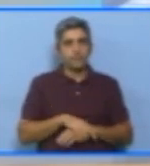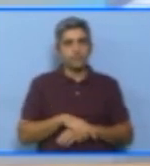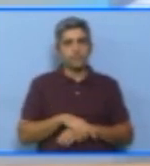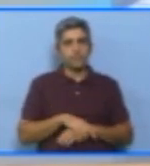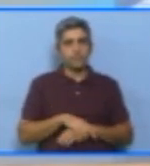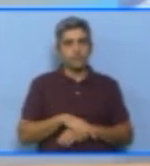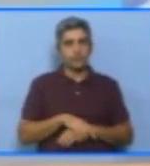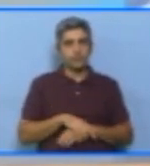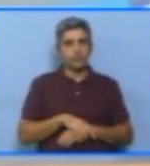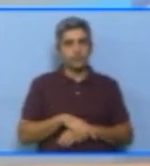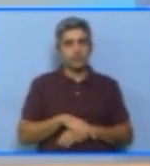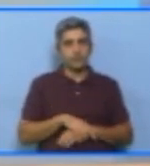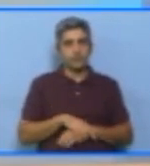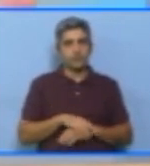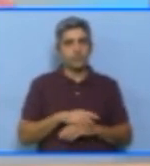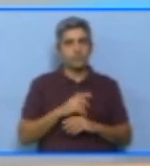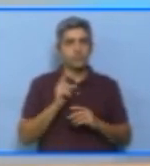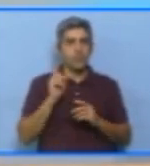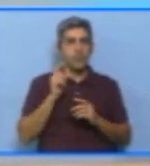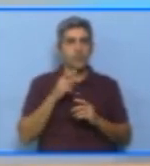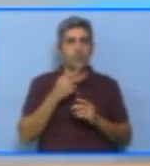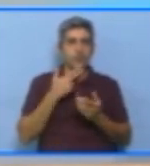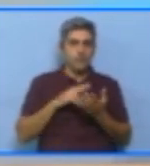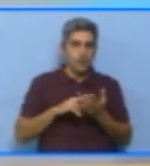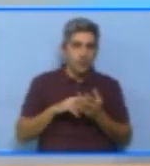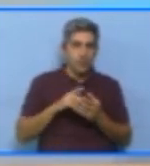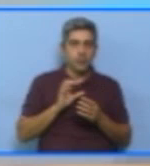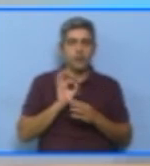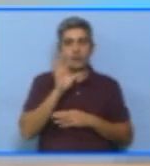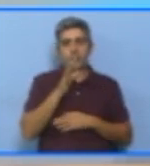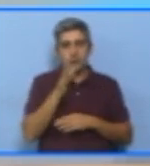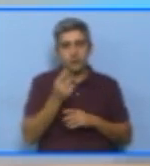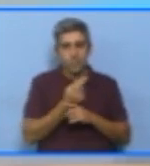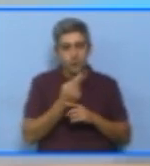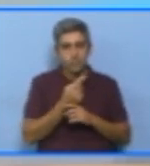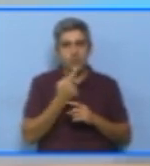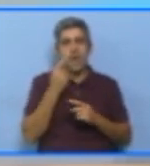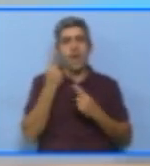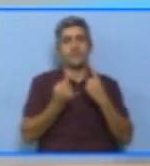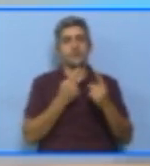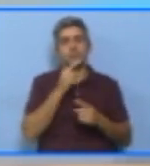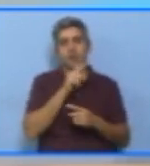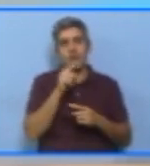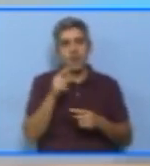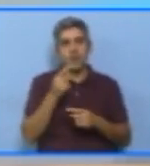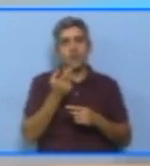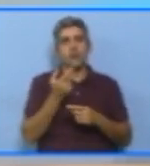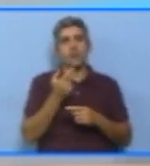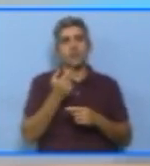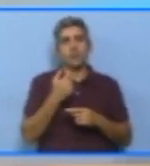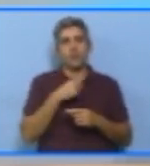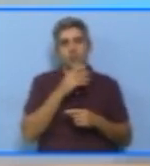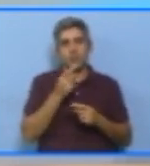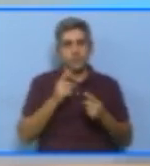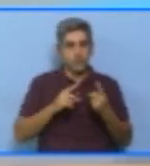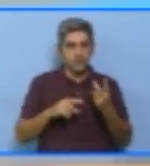e da validade da mensagem. Por vezes, nós somos, eu digo isto